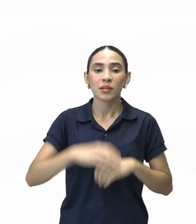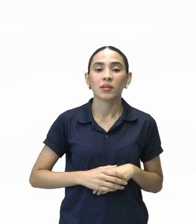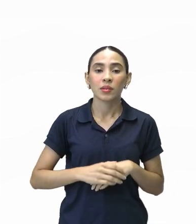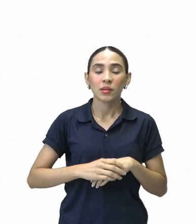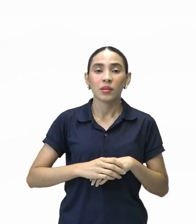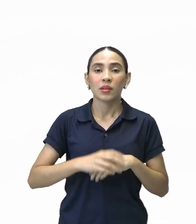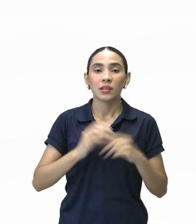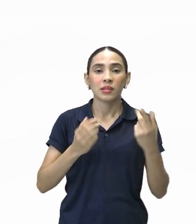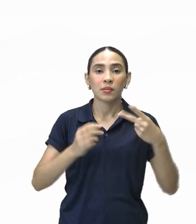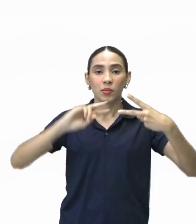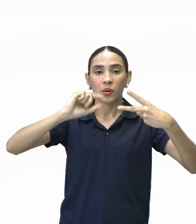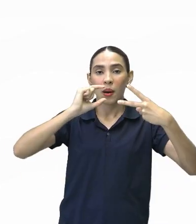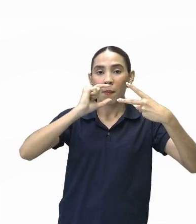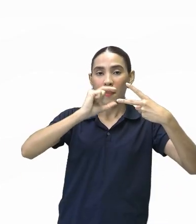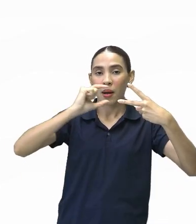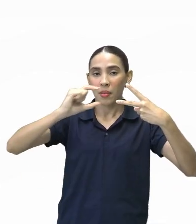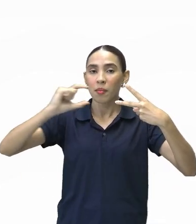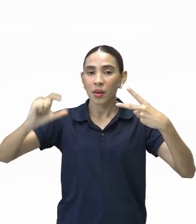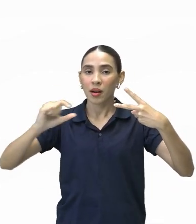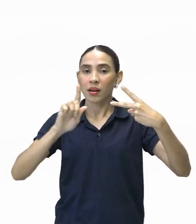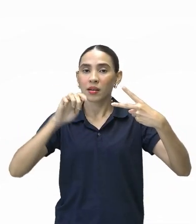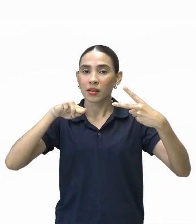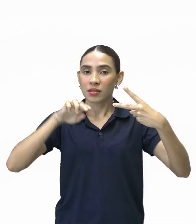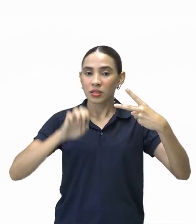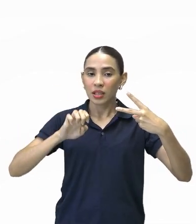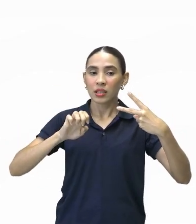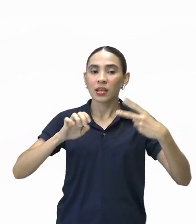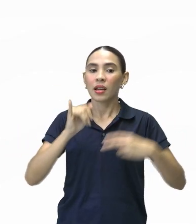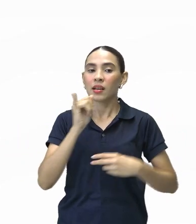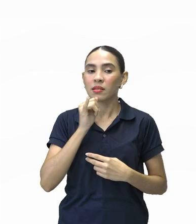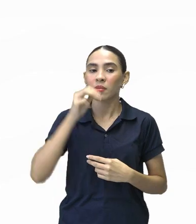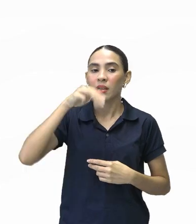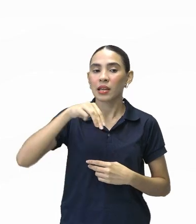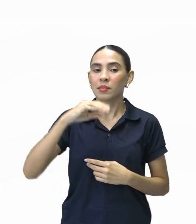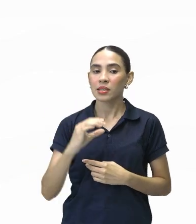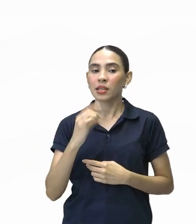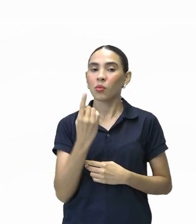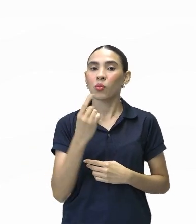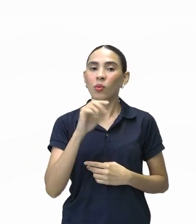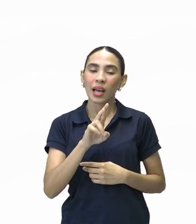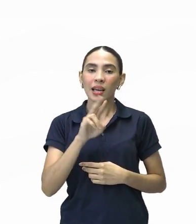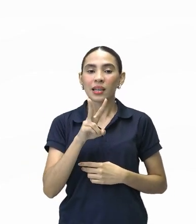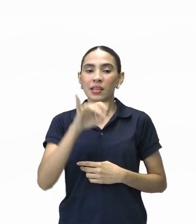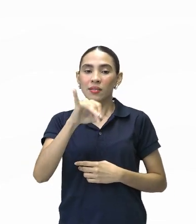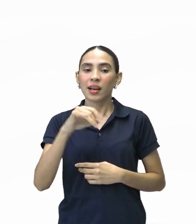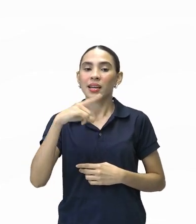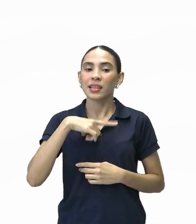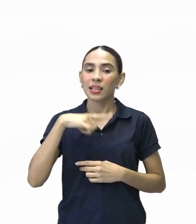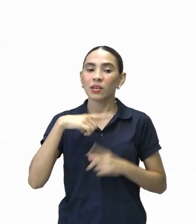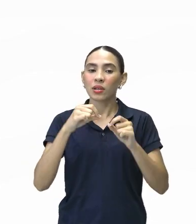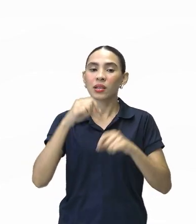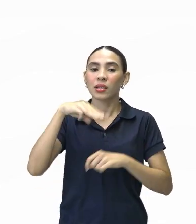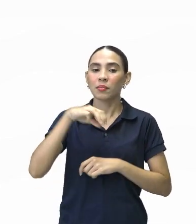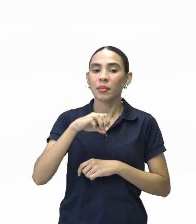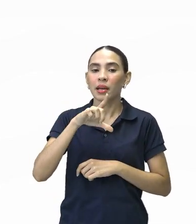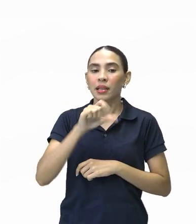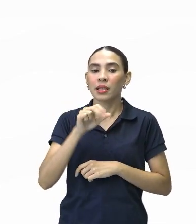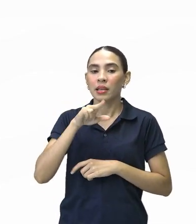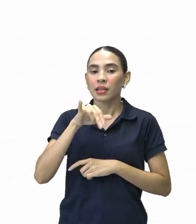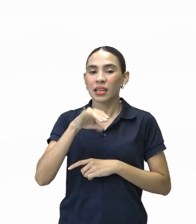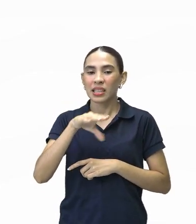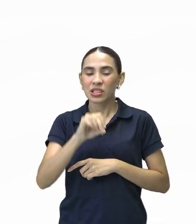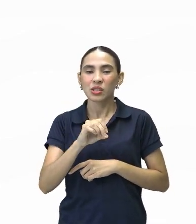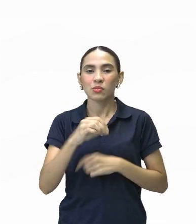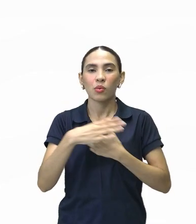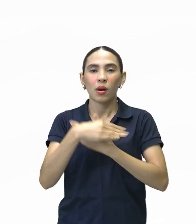do gene, tem esse nome aí codificado, MC1R, que causa o melanismo em mariposas.